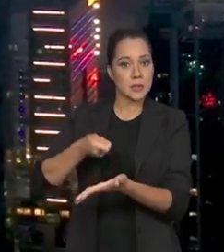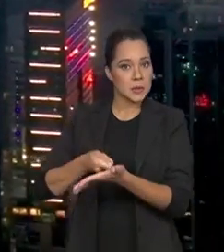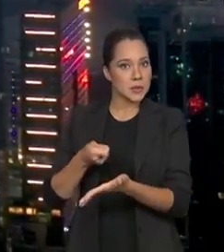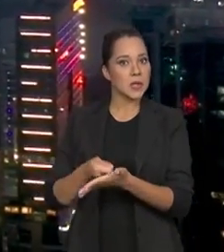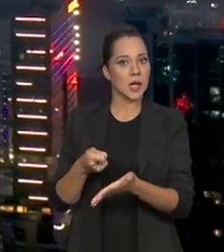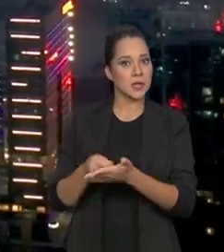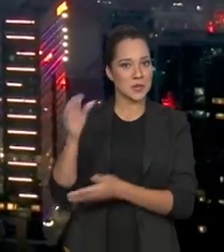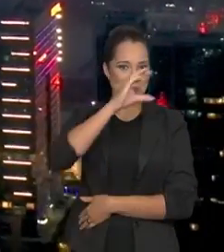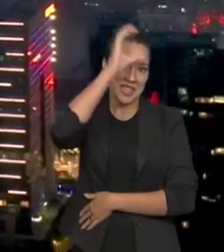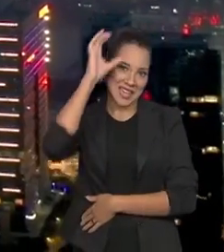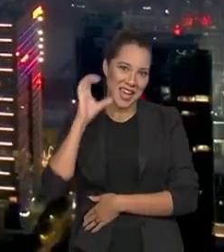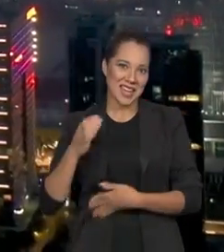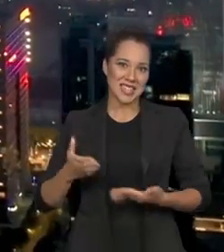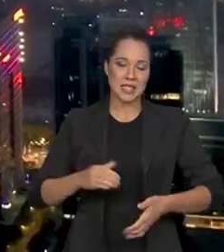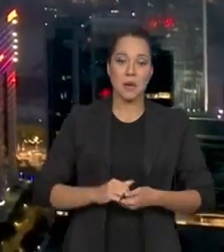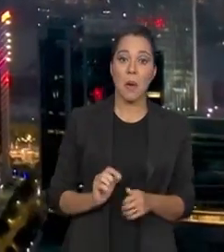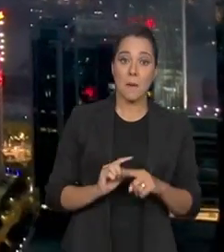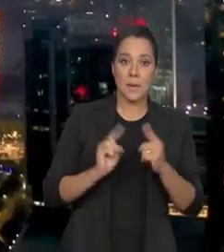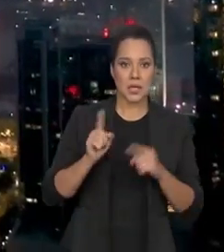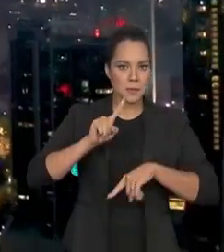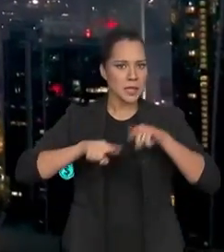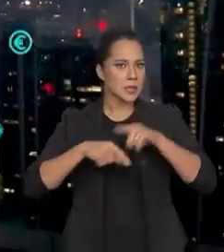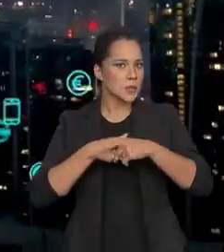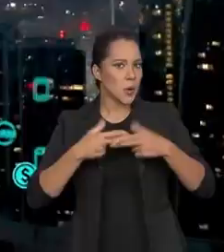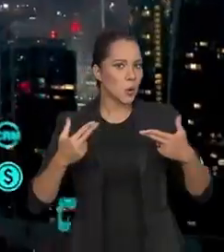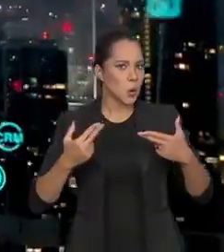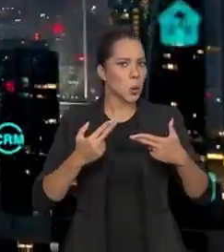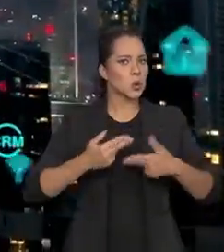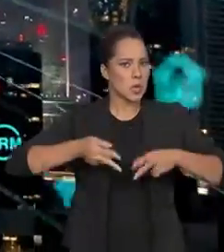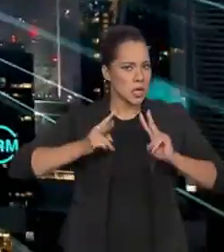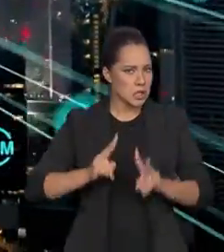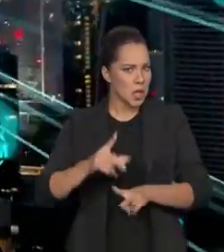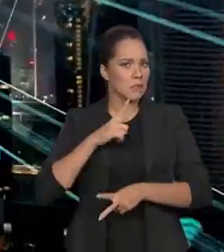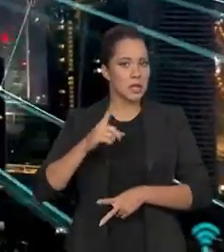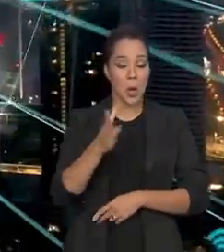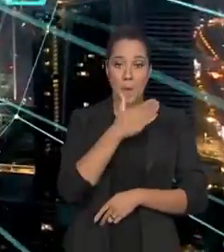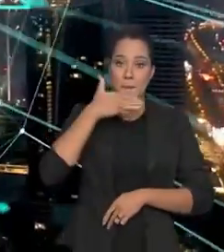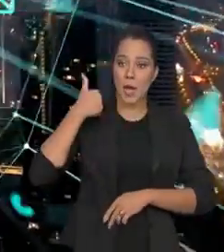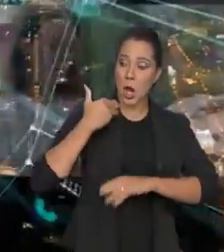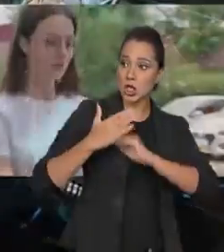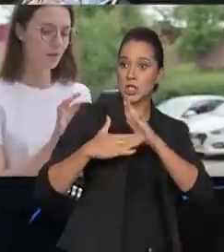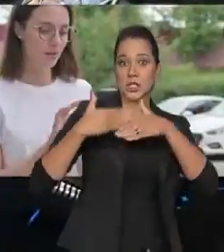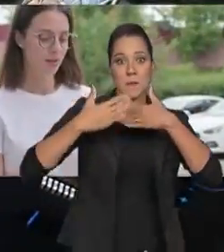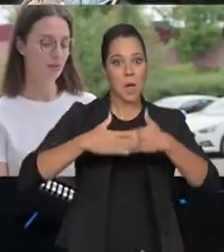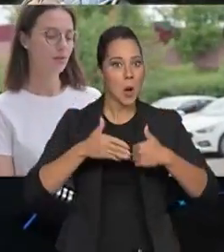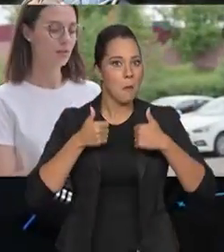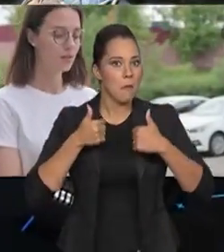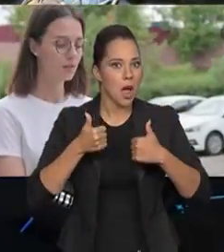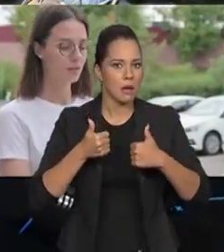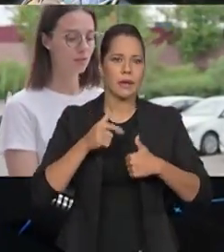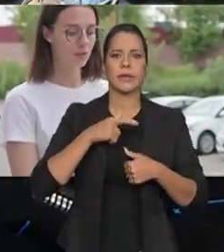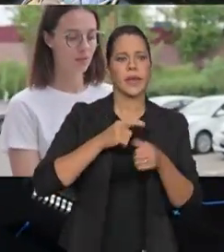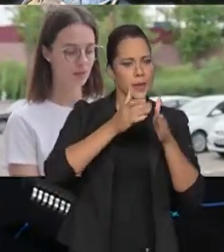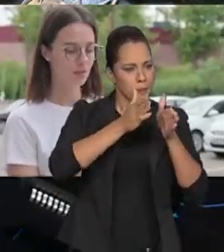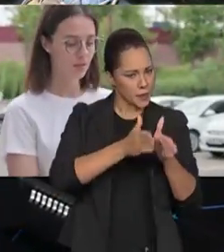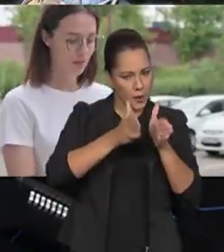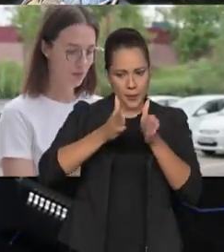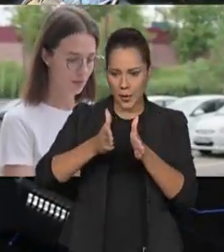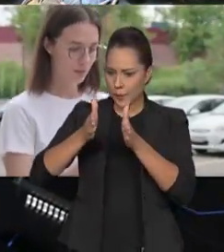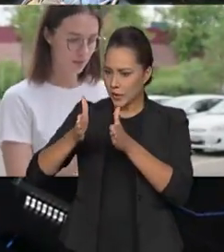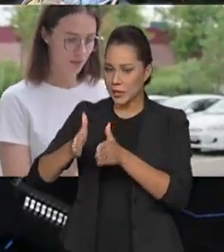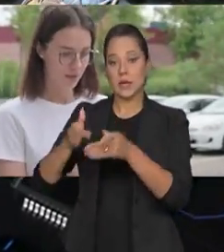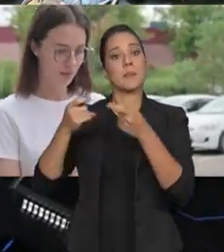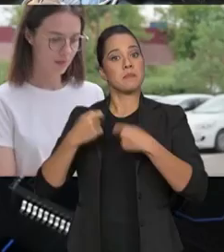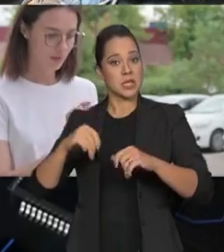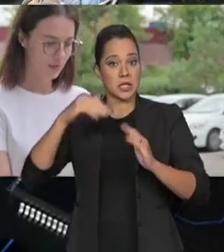dos consumidores Mas para que esses produtos Tenham sempre o melhor desempenho existem alguns processos que precisam